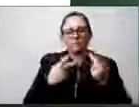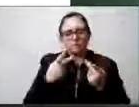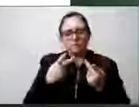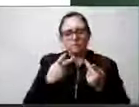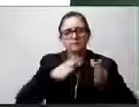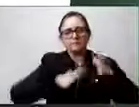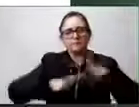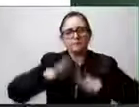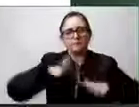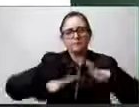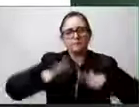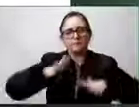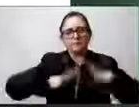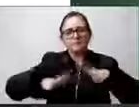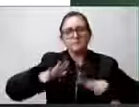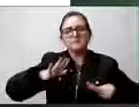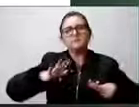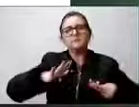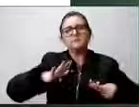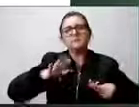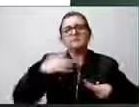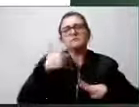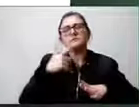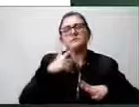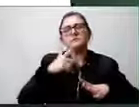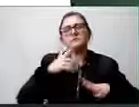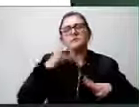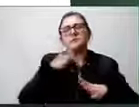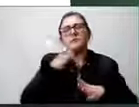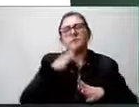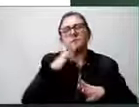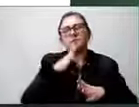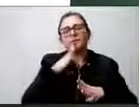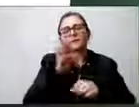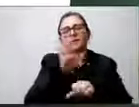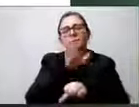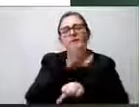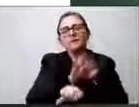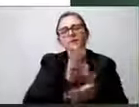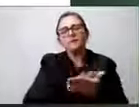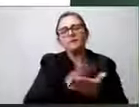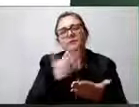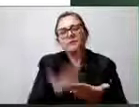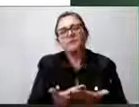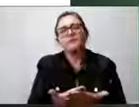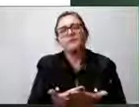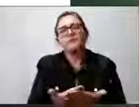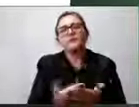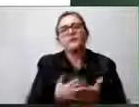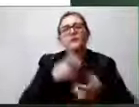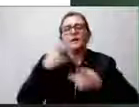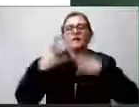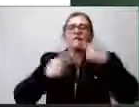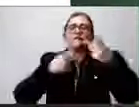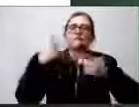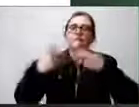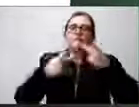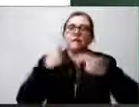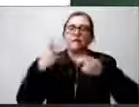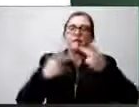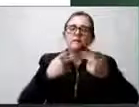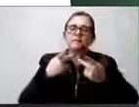devagar, porque agora não temos pressa para ajudar o tradutor. Quando nós falamos